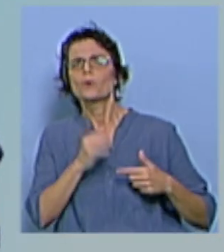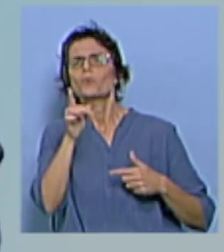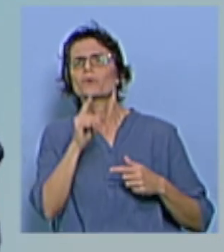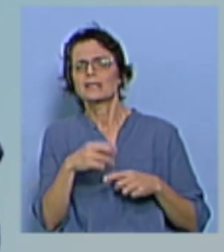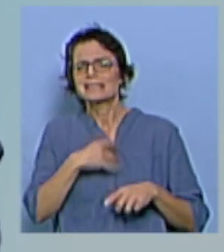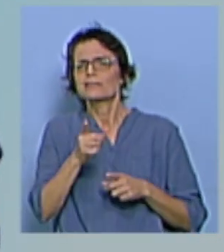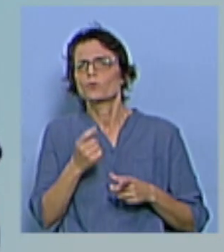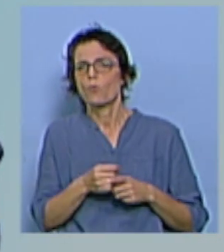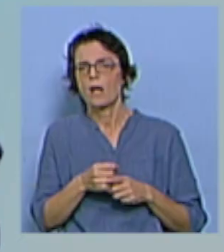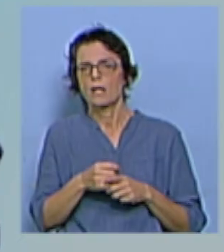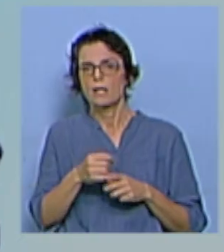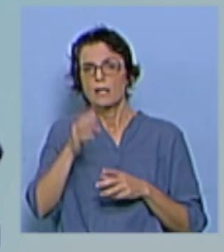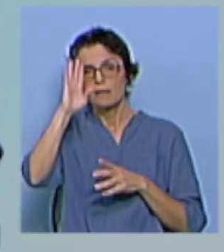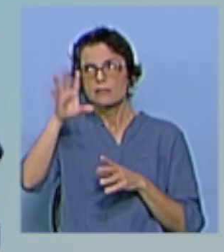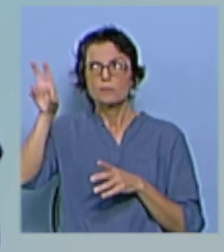Deus, o saber